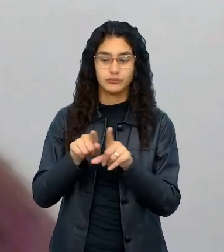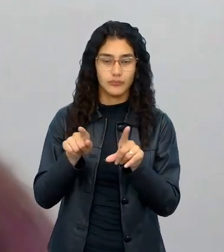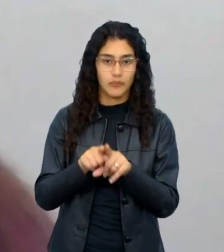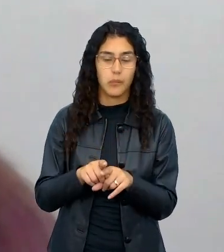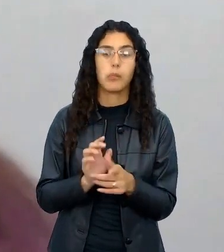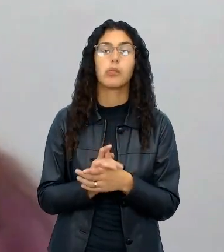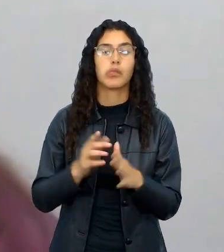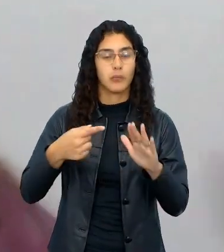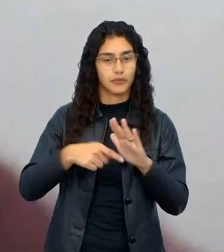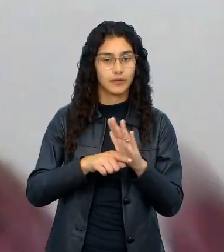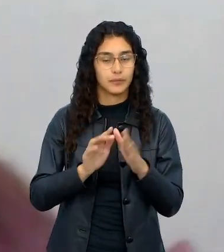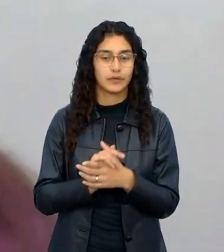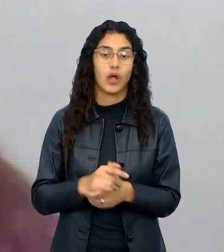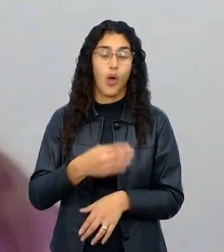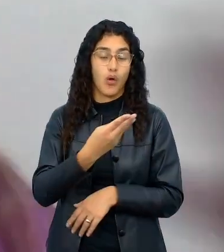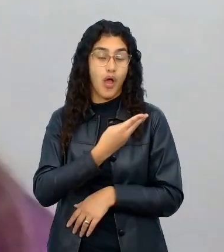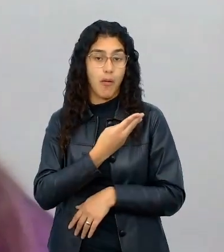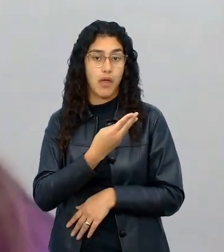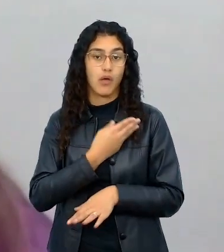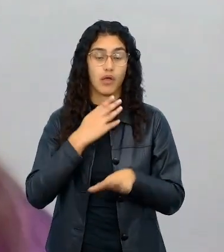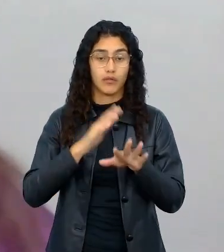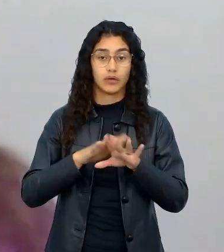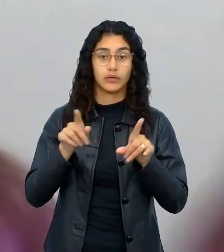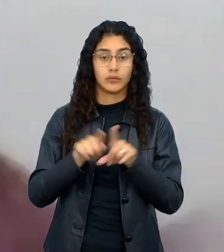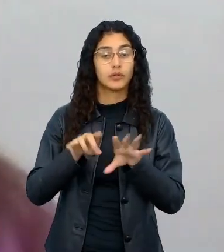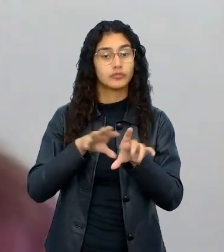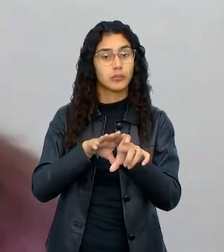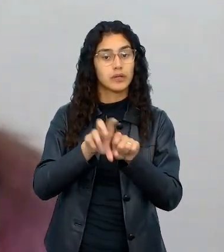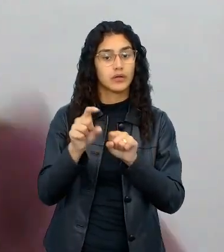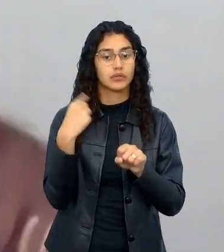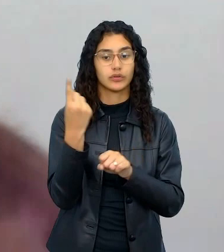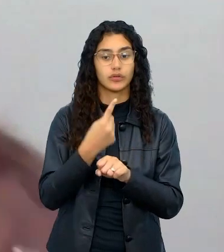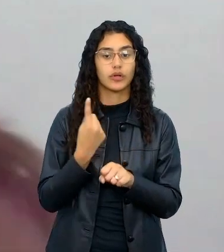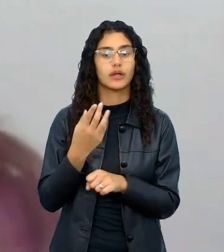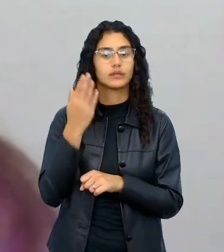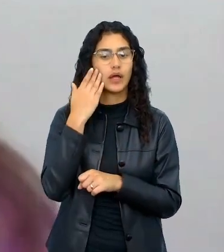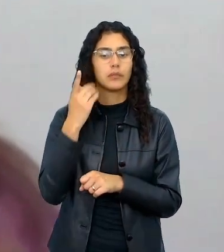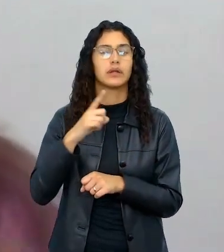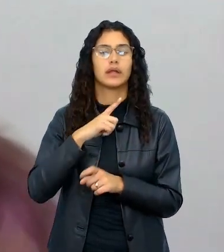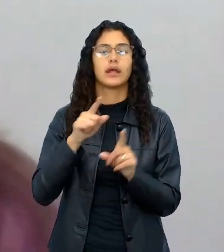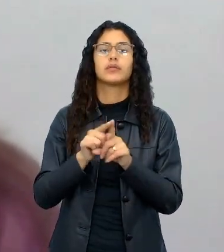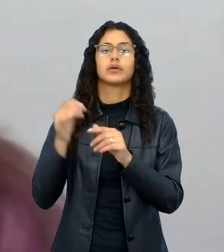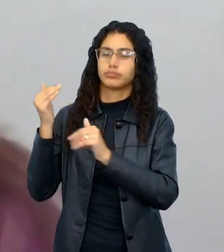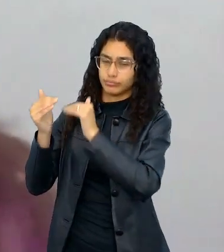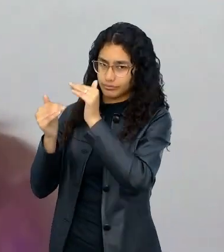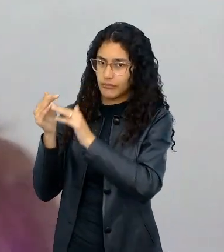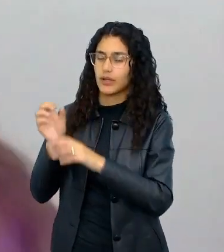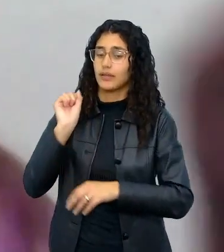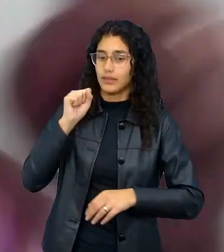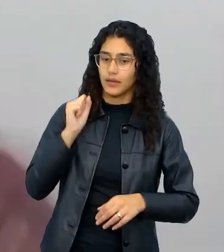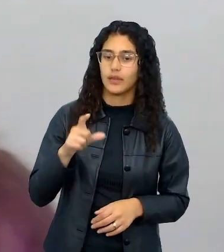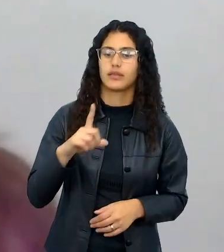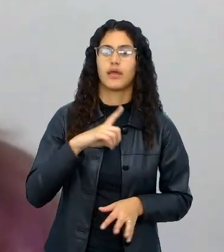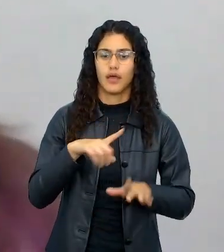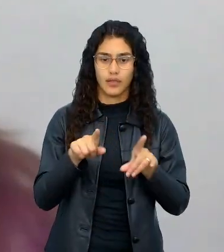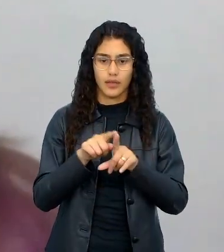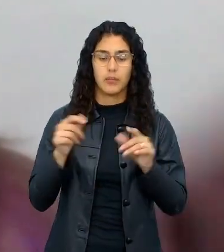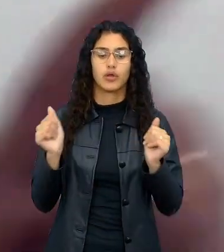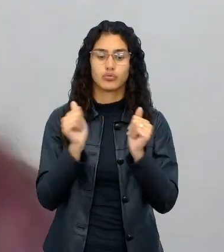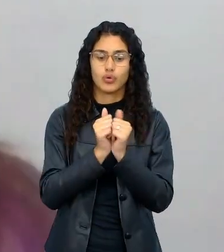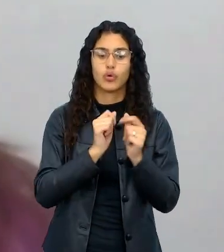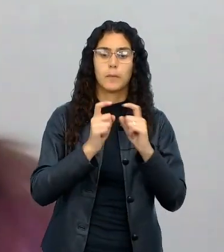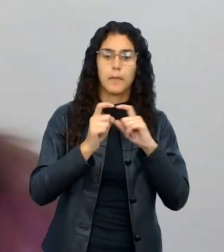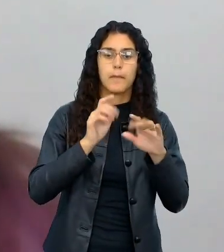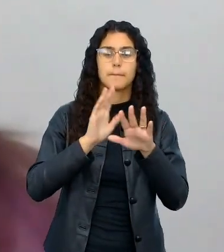e Aprofundamento. Aos colegas que fazem a formação, que a gente se reúne, a gente também tem desdobramento, tá, gente? A gente também se